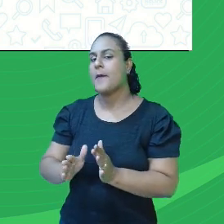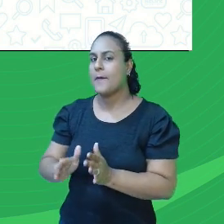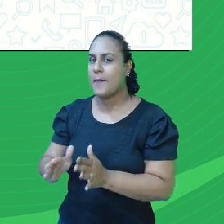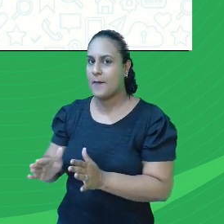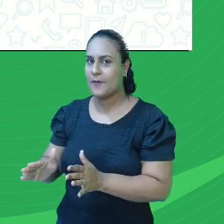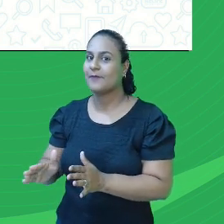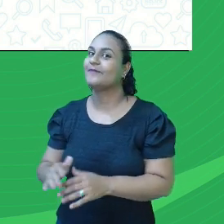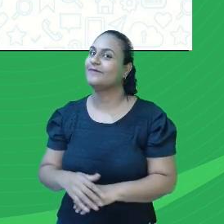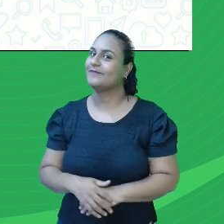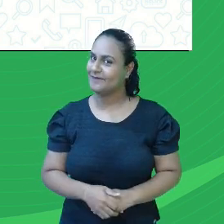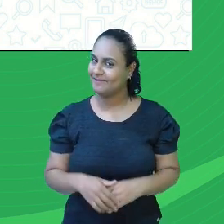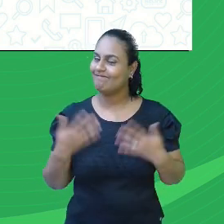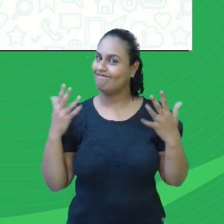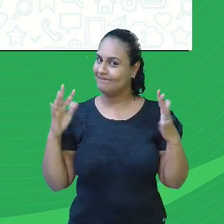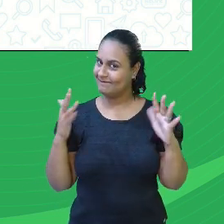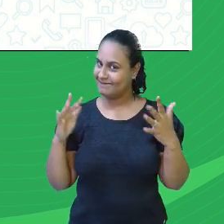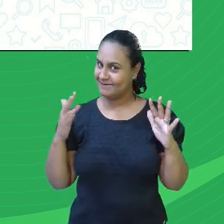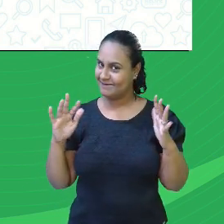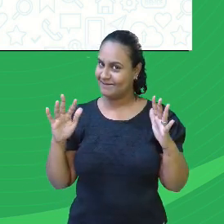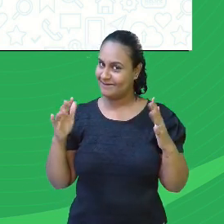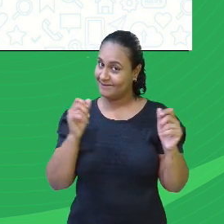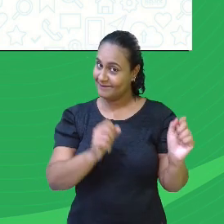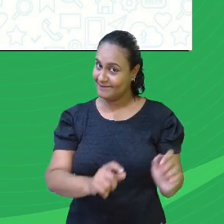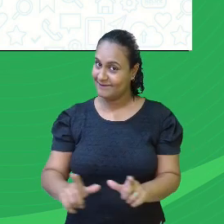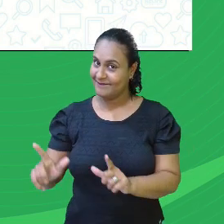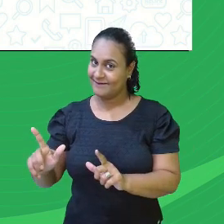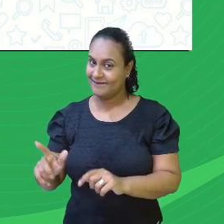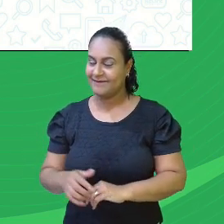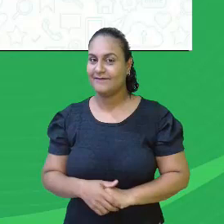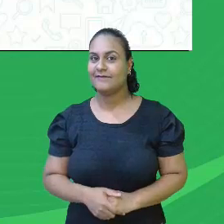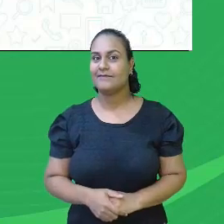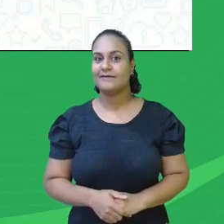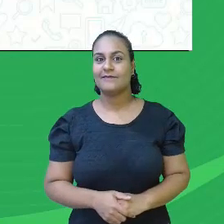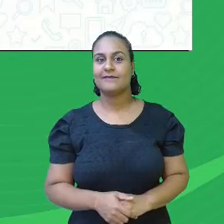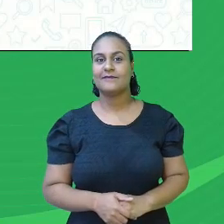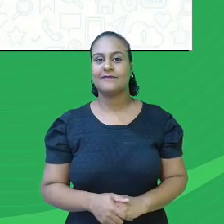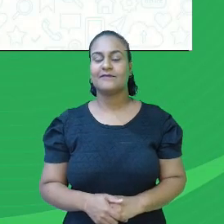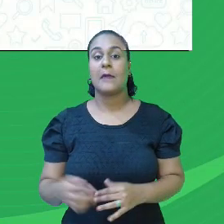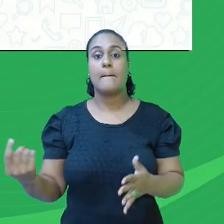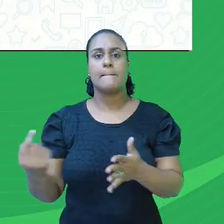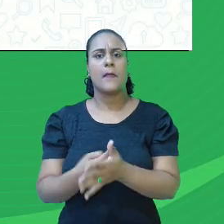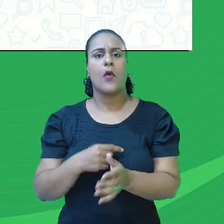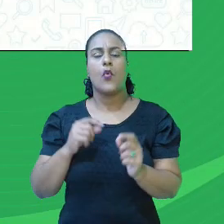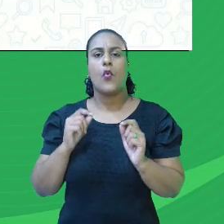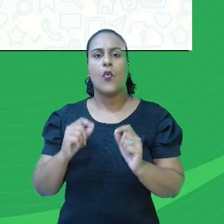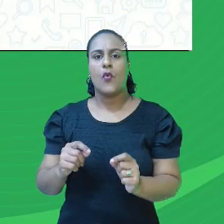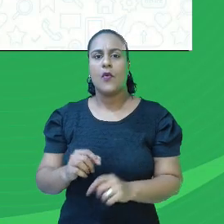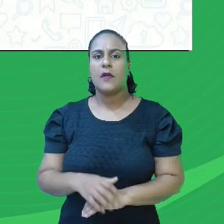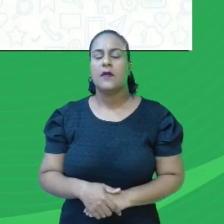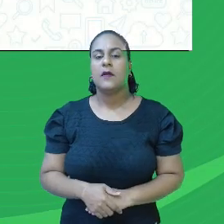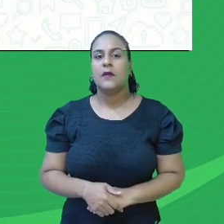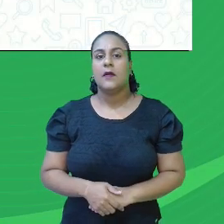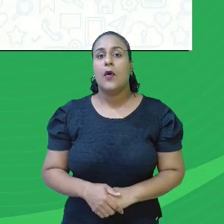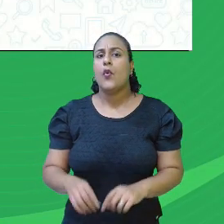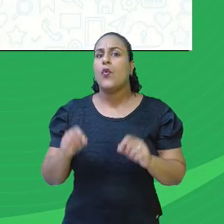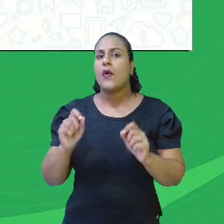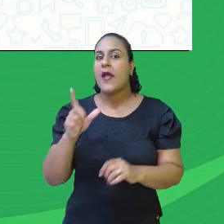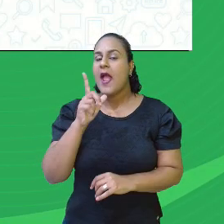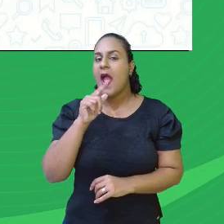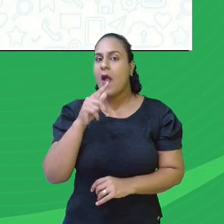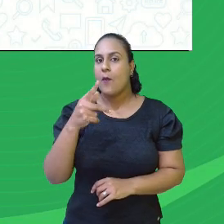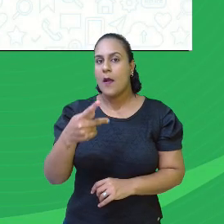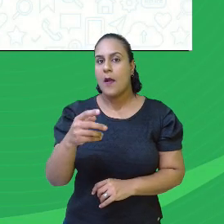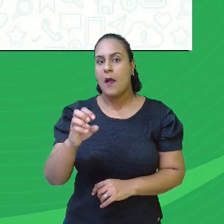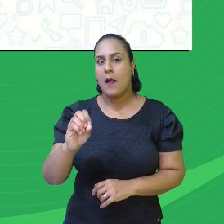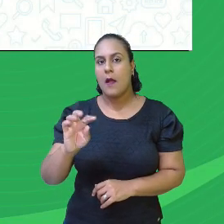gente viu. Ótimo, parabéns. Vamos para a próxima. Diz o seguinte, o que é água